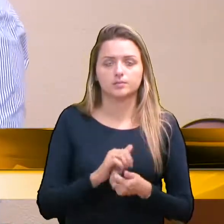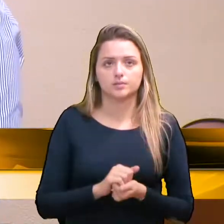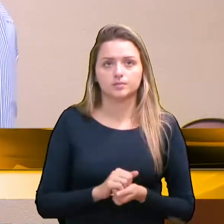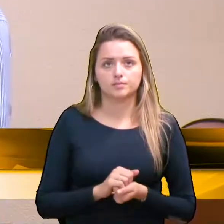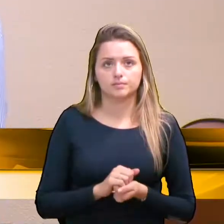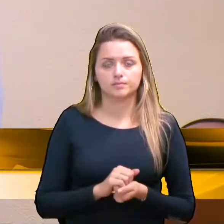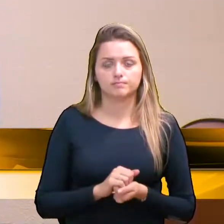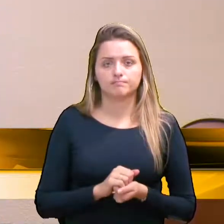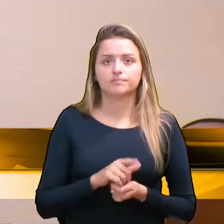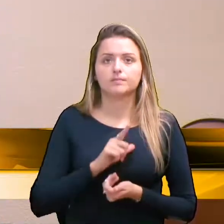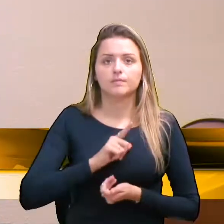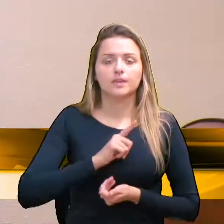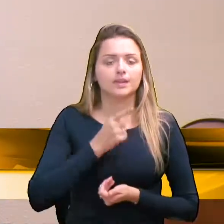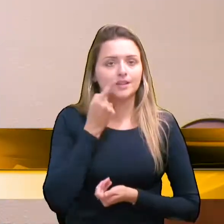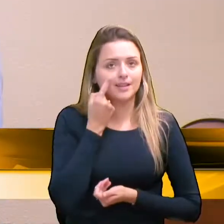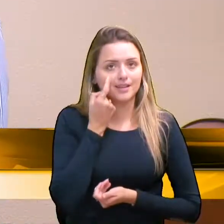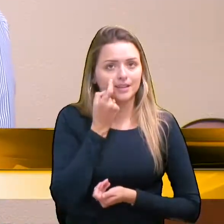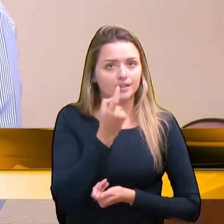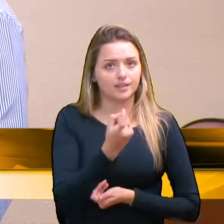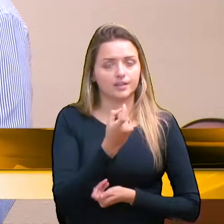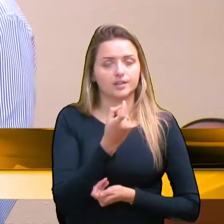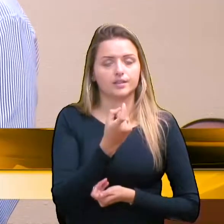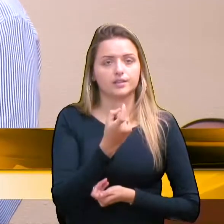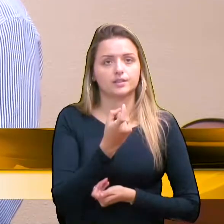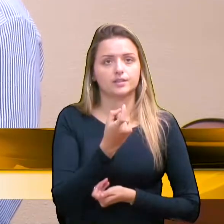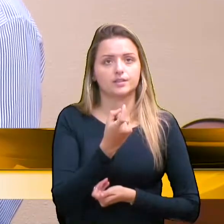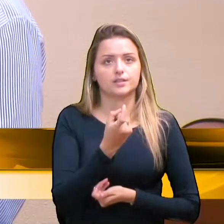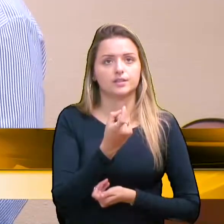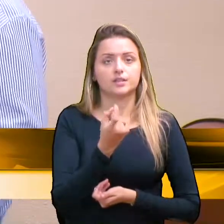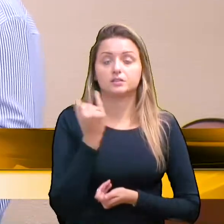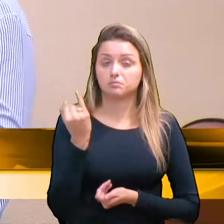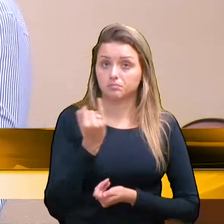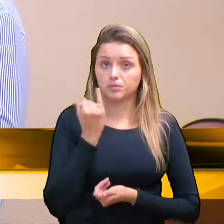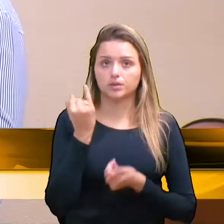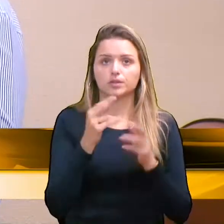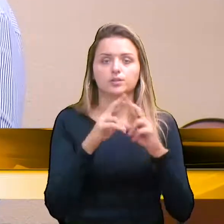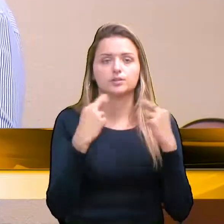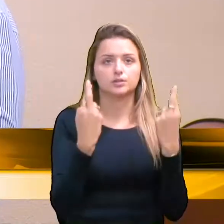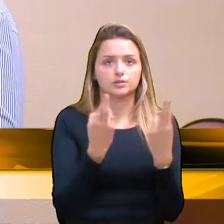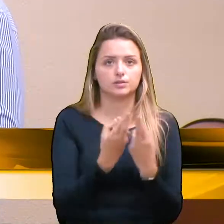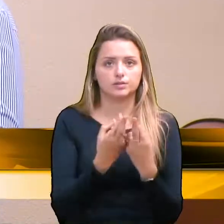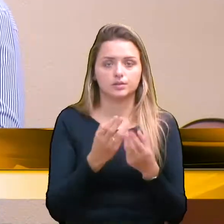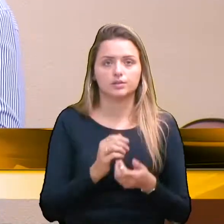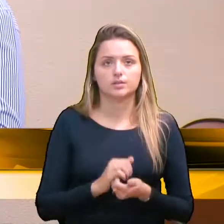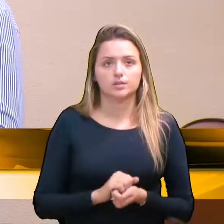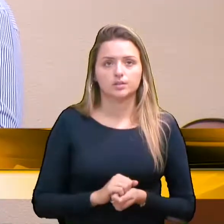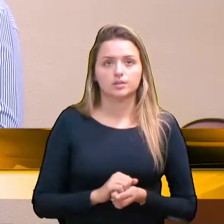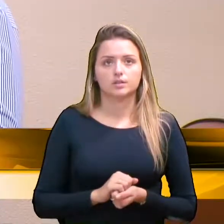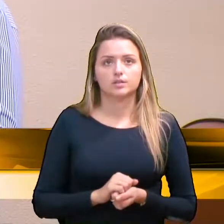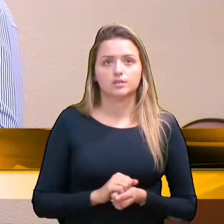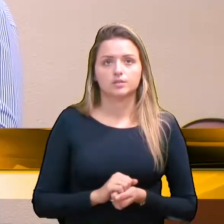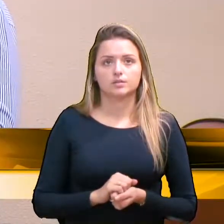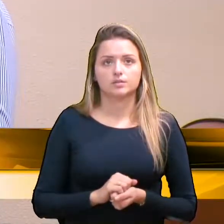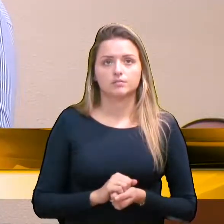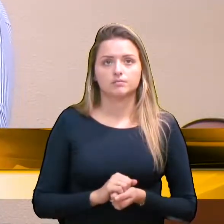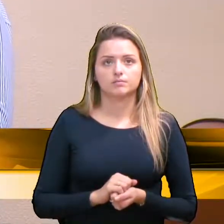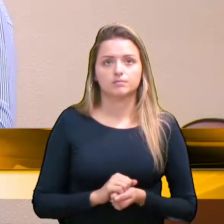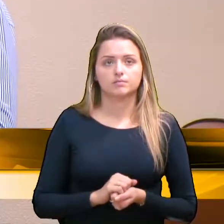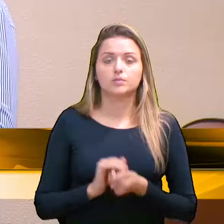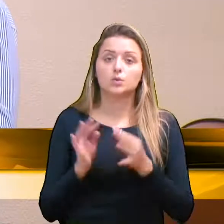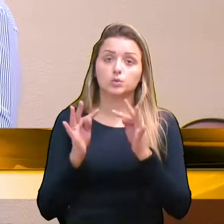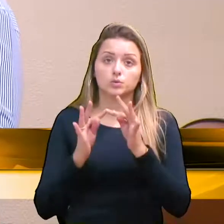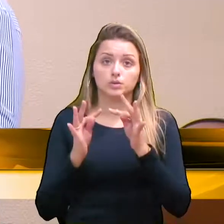que interessa mesmo para. Então, eu acho que a reunião foi bastante produtiva e foi bastante dinâmica. Os técnicos foram lá